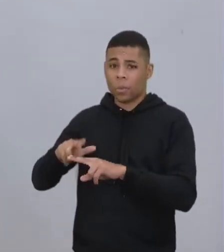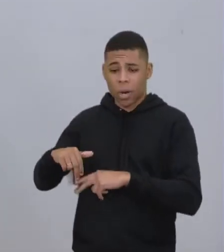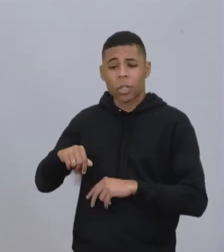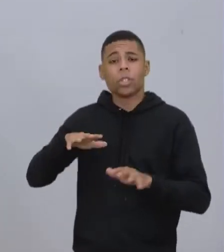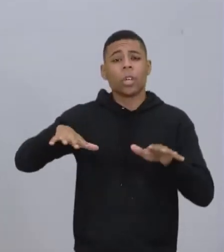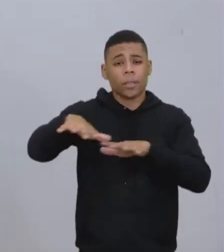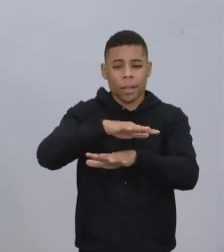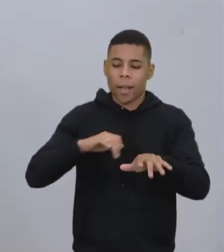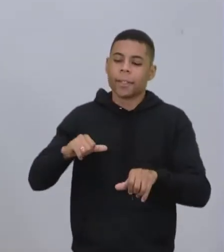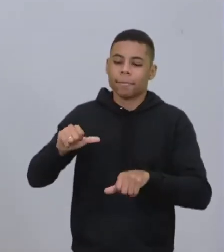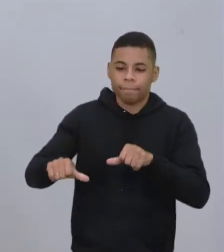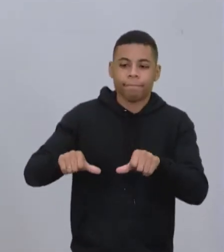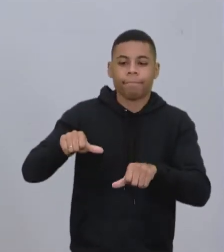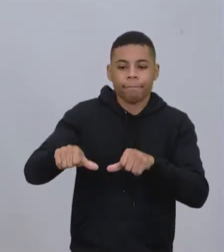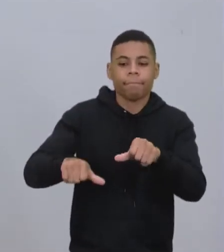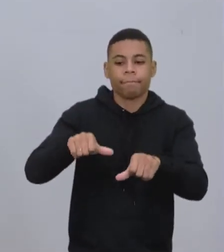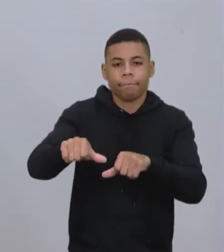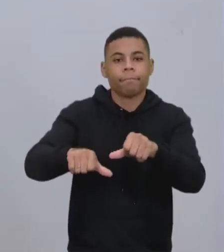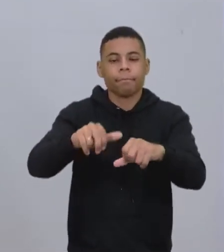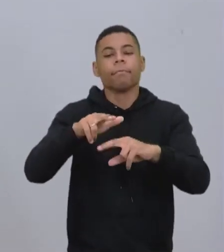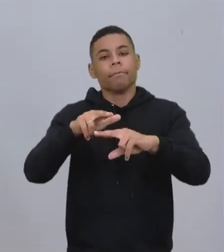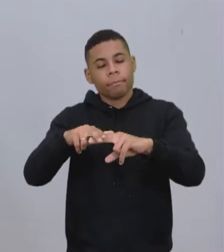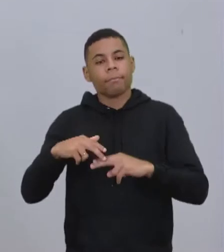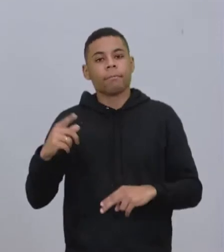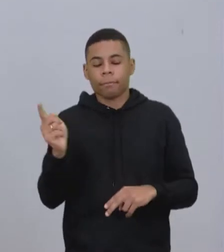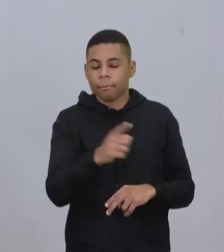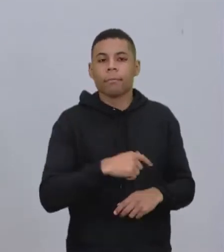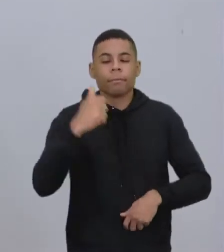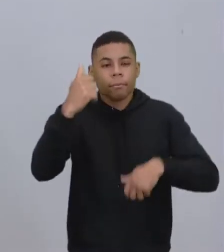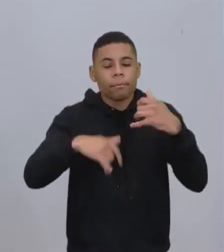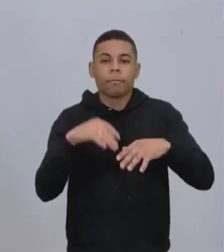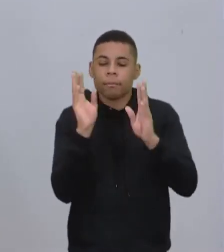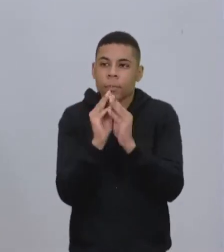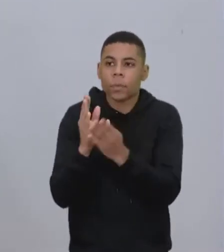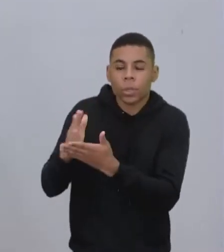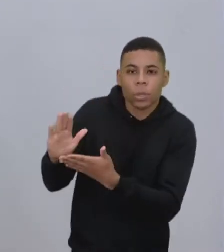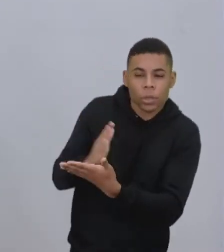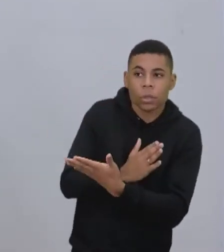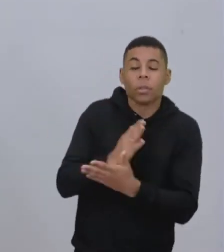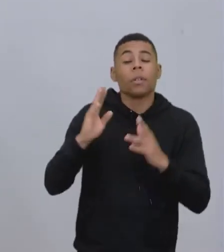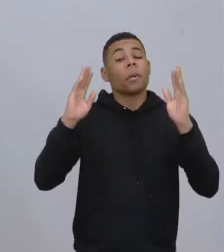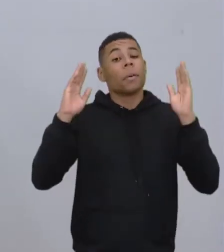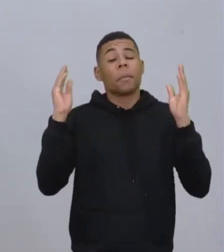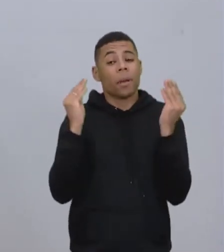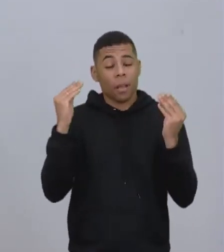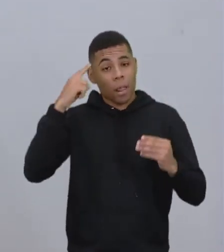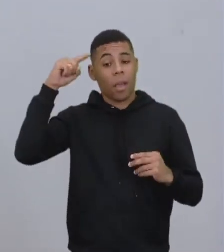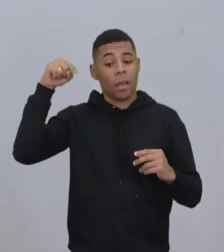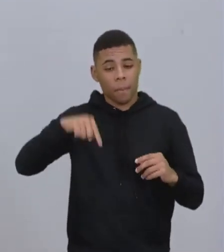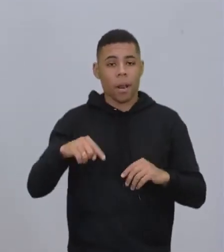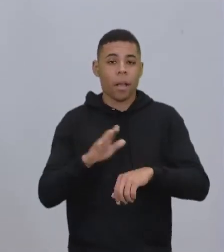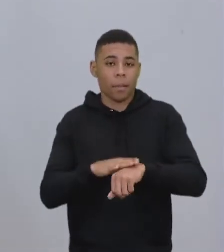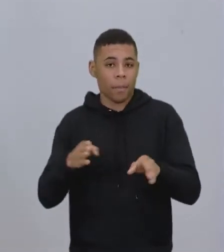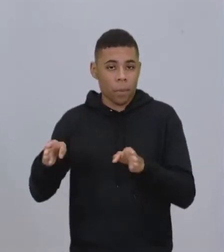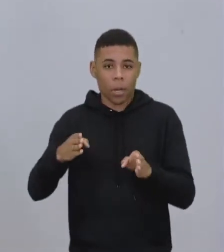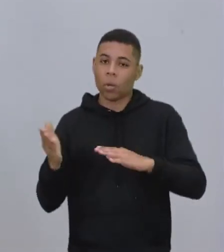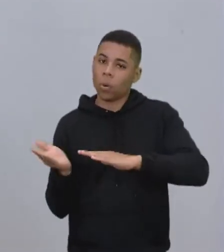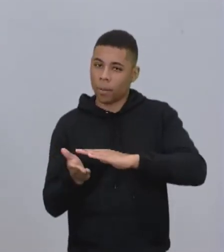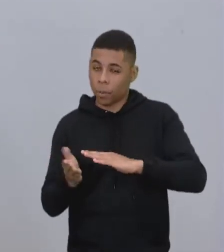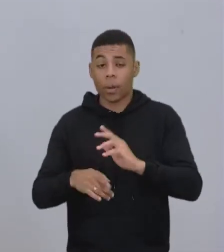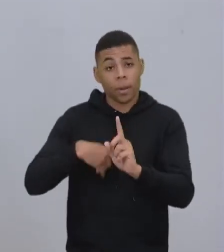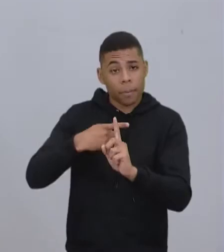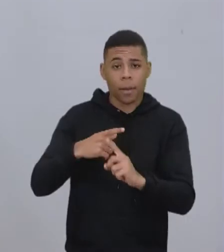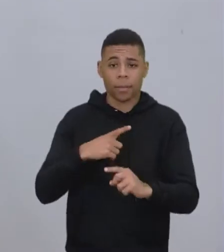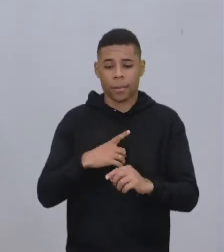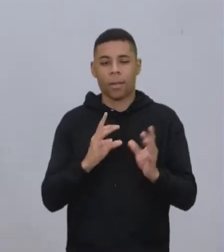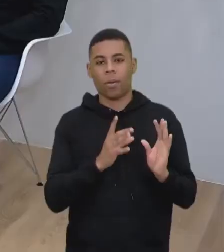Então a gente propõe isso, essa representatividade, para que a gente possa contemplar primeiro a contemporaneidade e também a todos que envolvem dentro